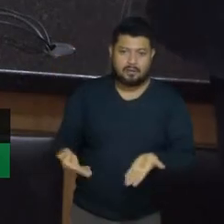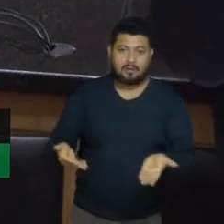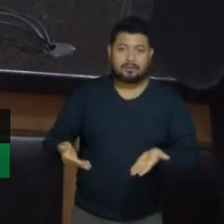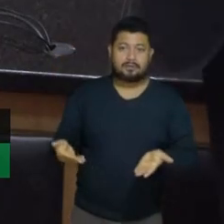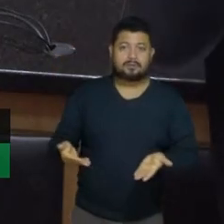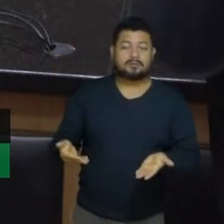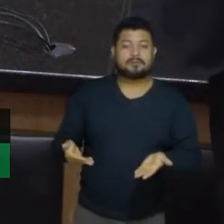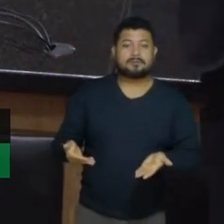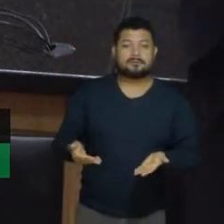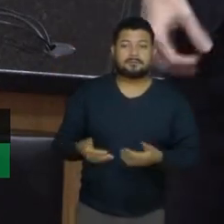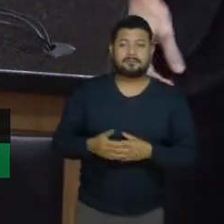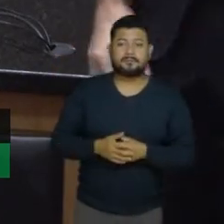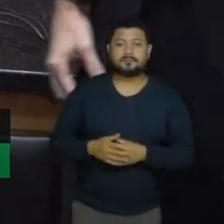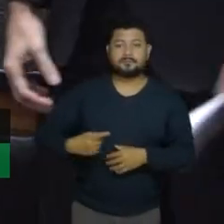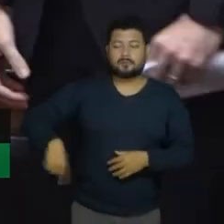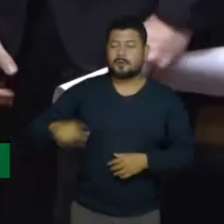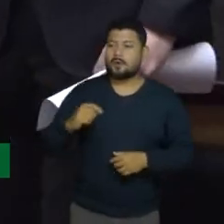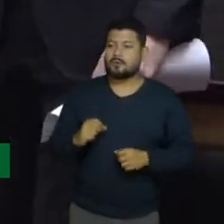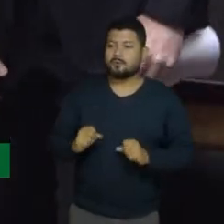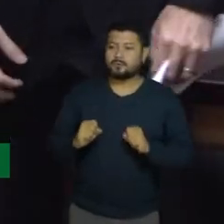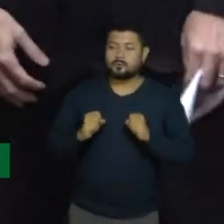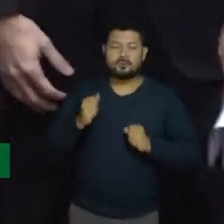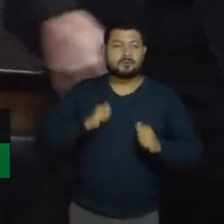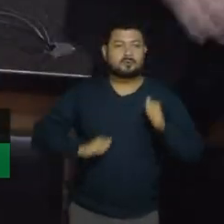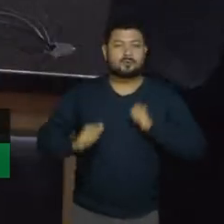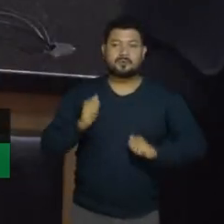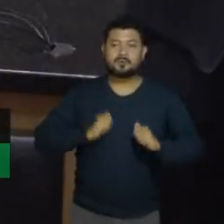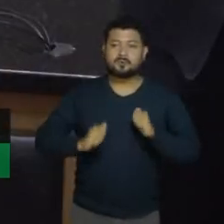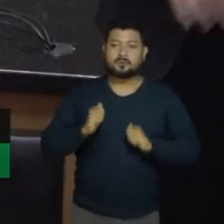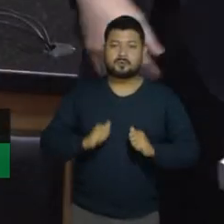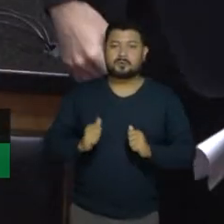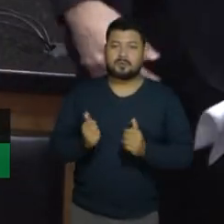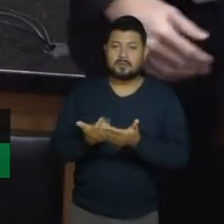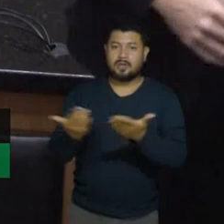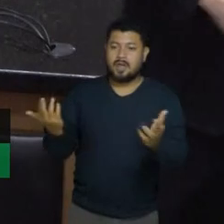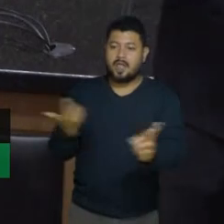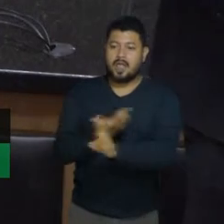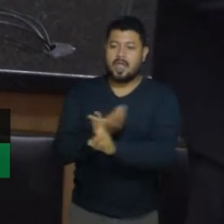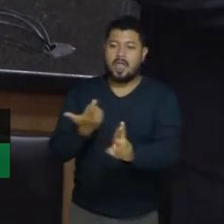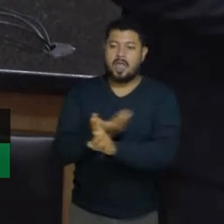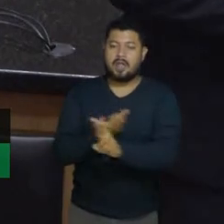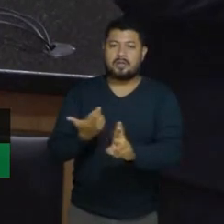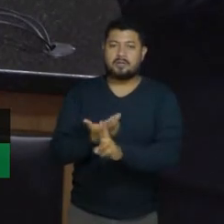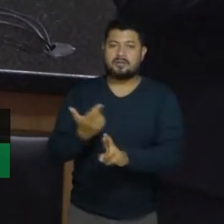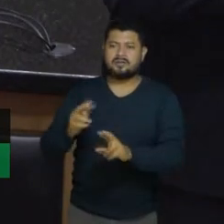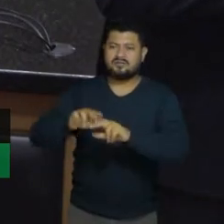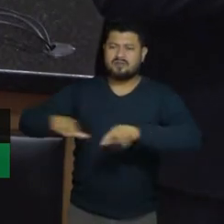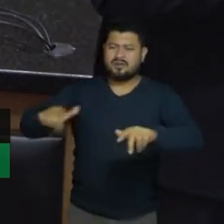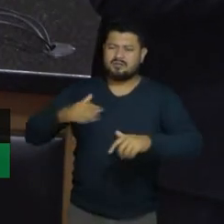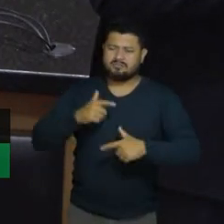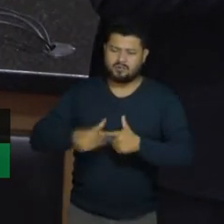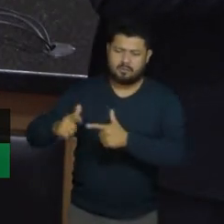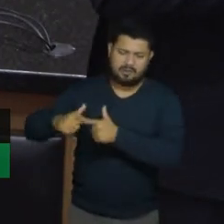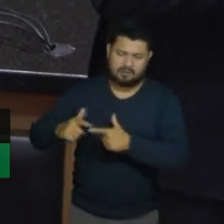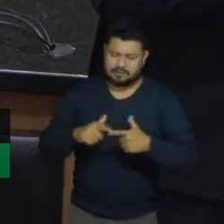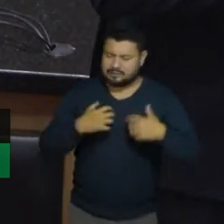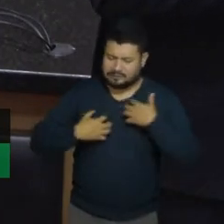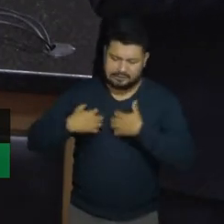que esta relação entre a situação desesperadora pela qual passam os irmãos do Rio Grande do Sul e